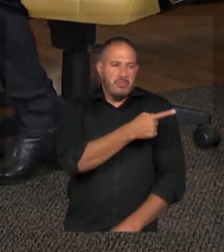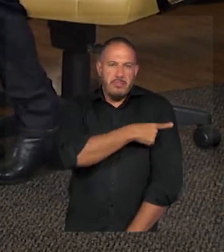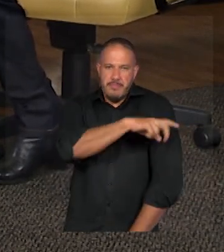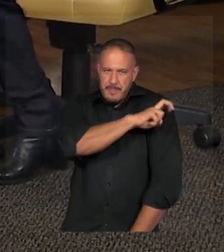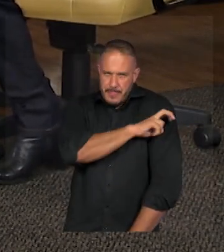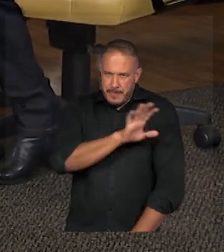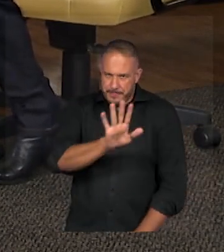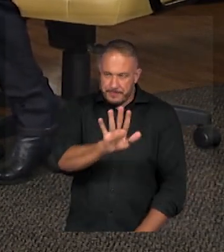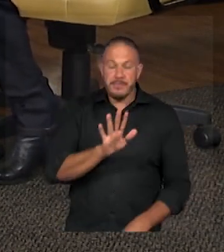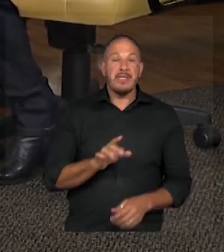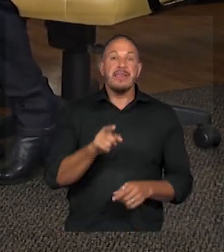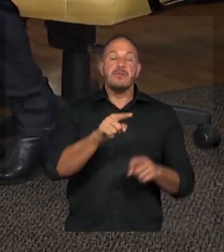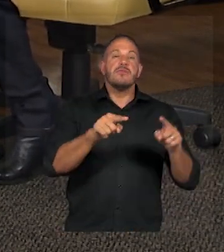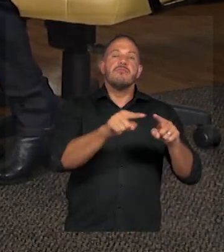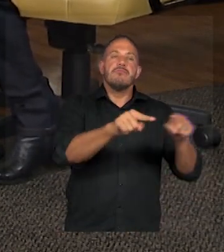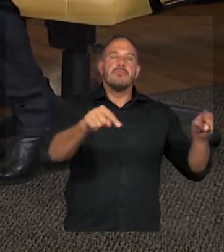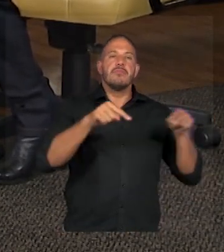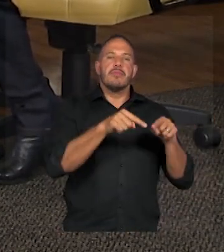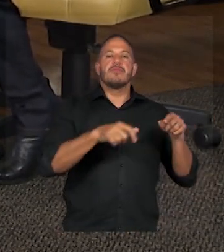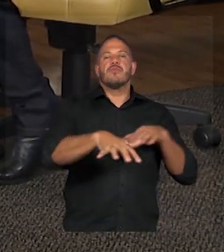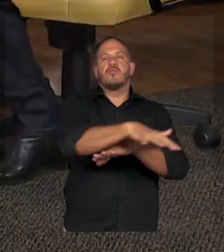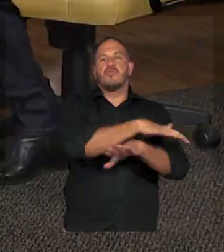E isso num ambiente